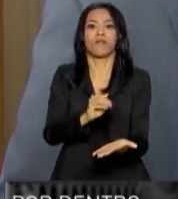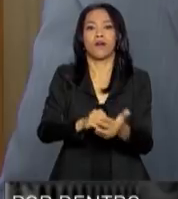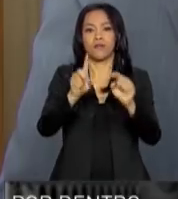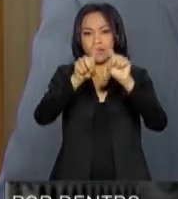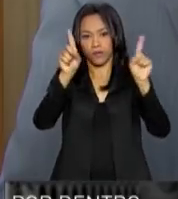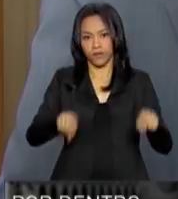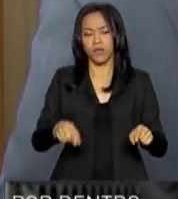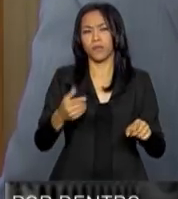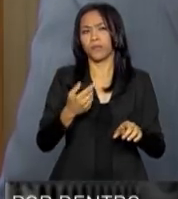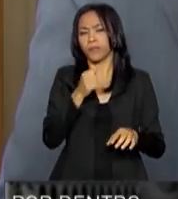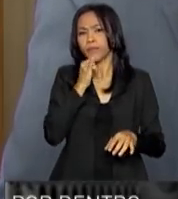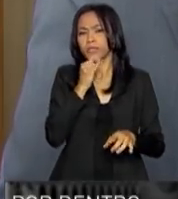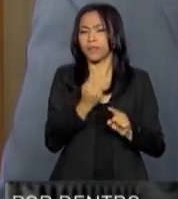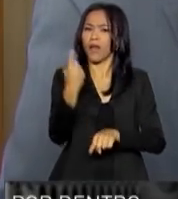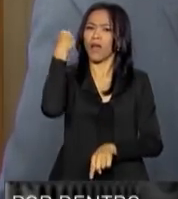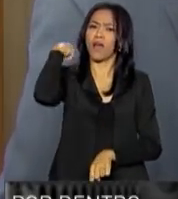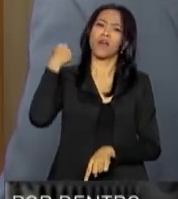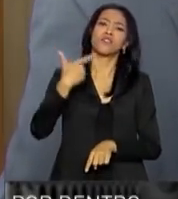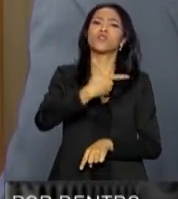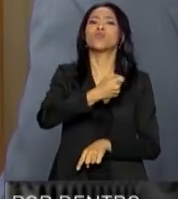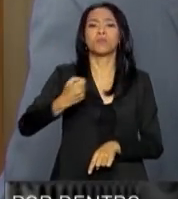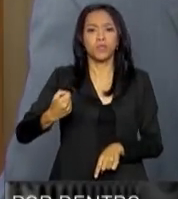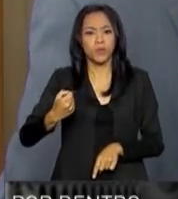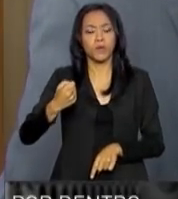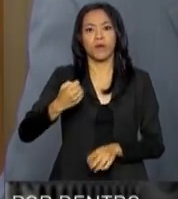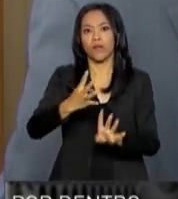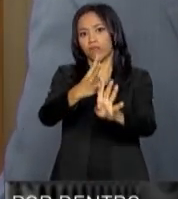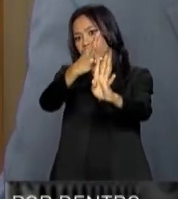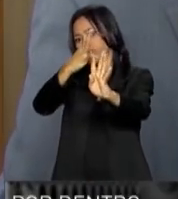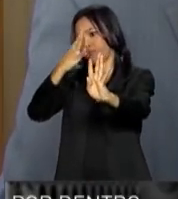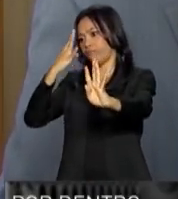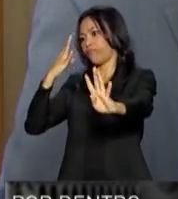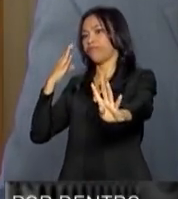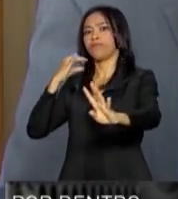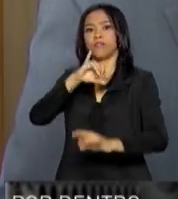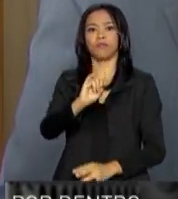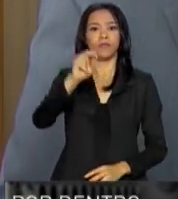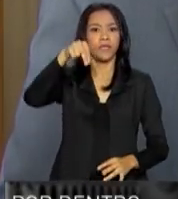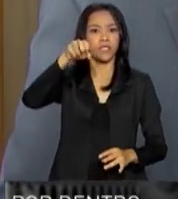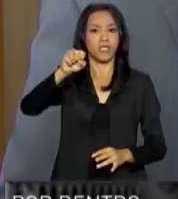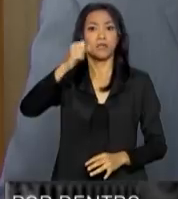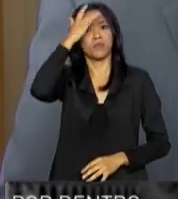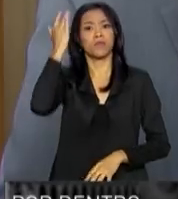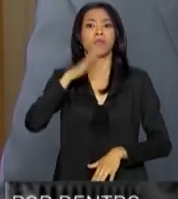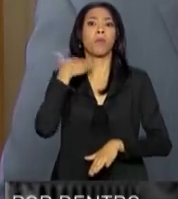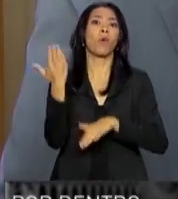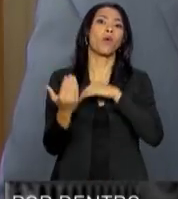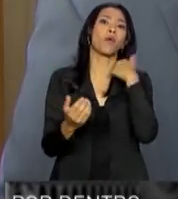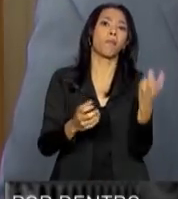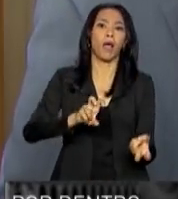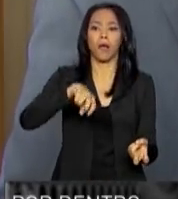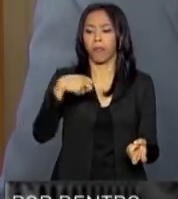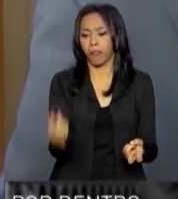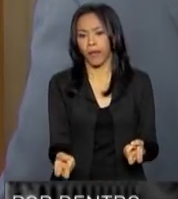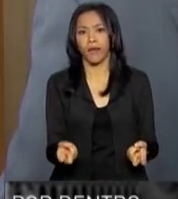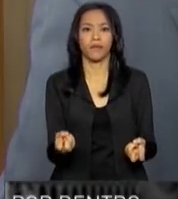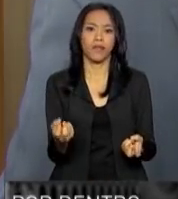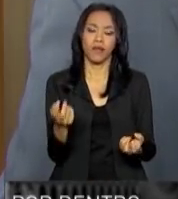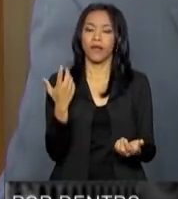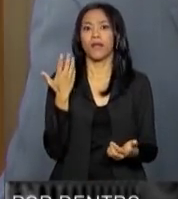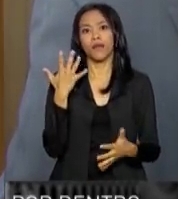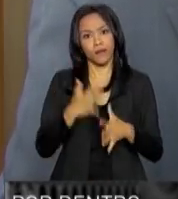2000 nós tínhamos as filas gigantescas na porta do inss pessoas que morriam na fila do inss era muito